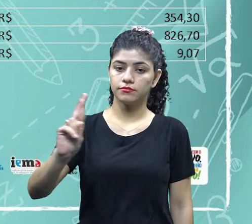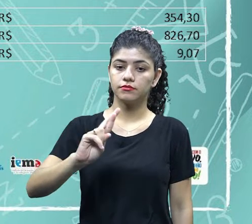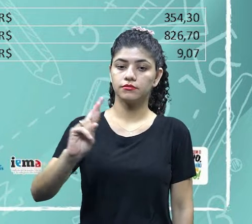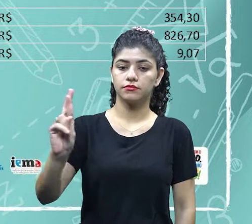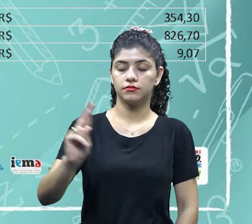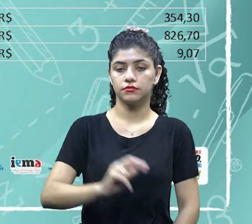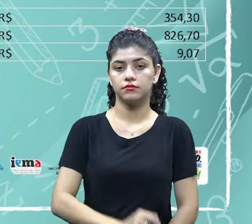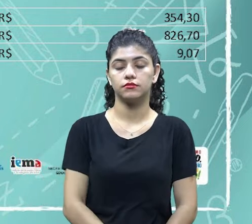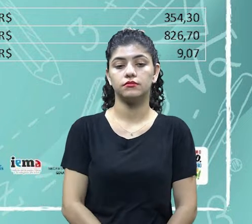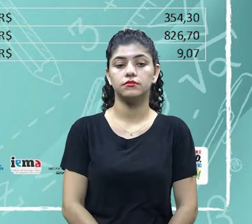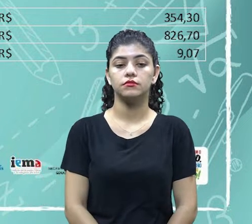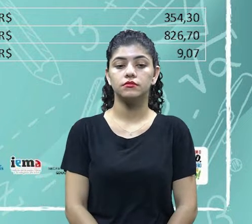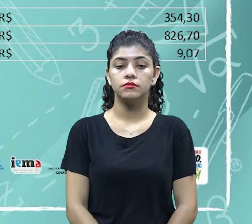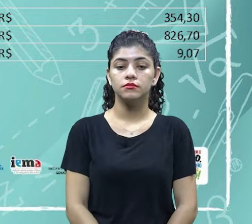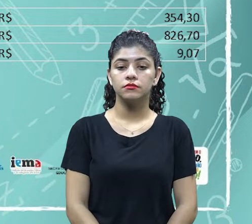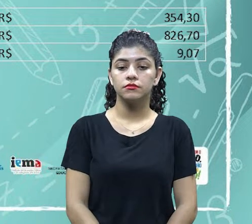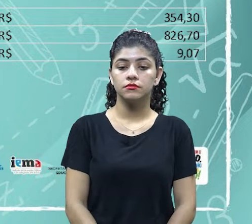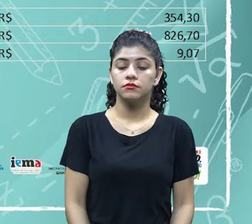da despesa de R$